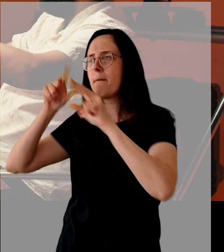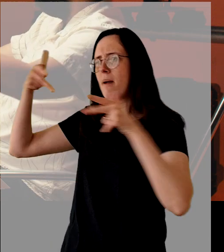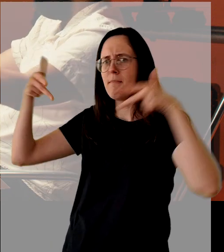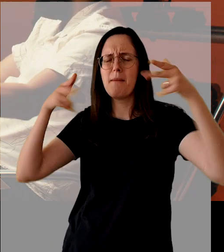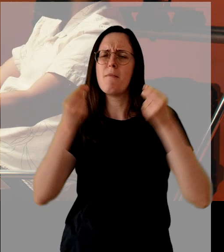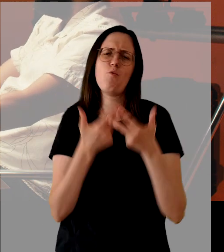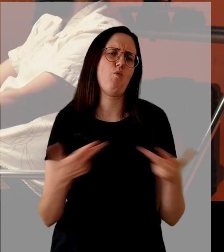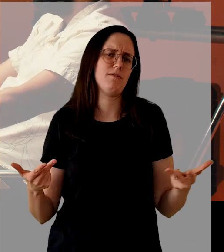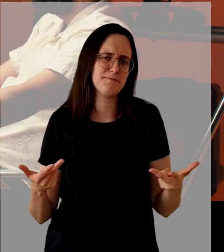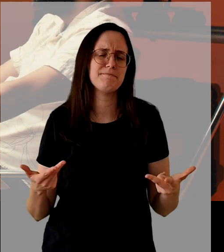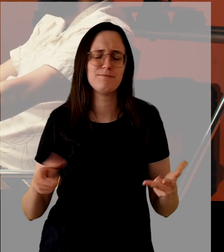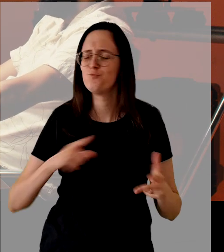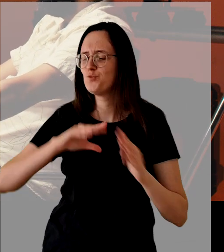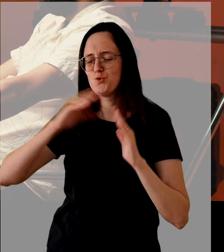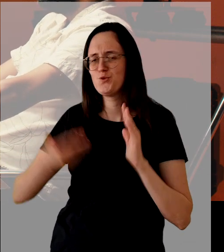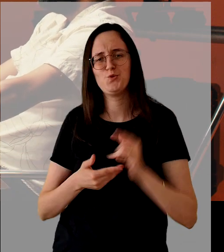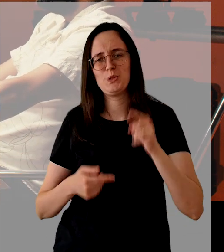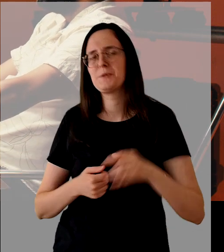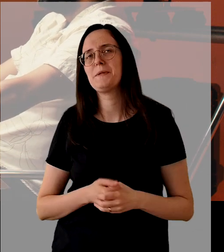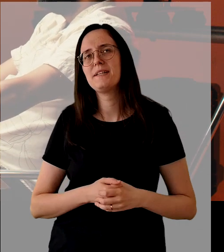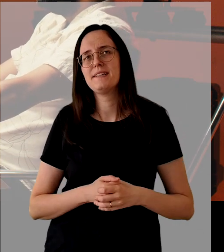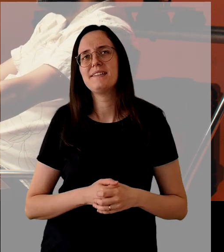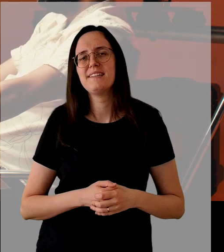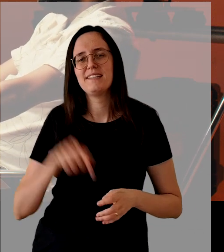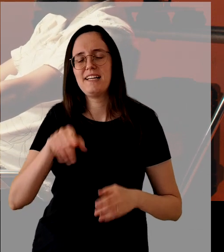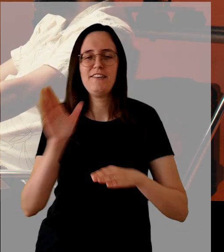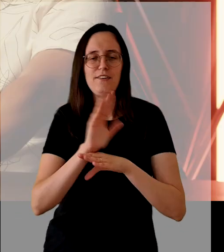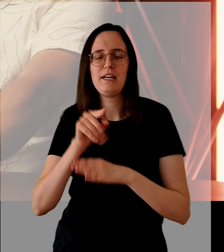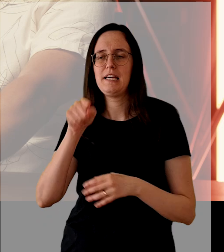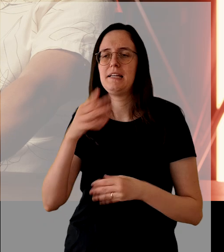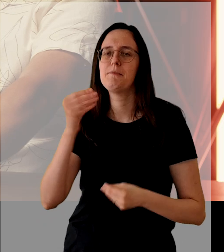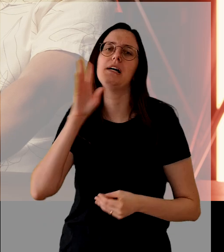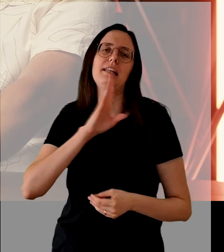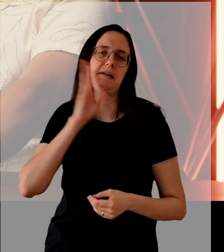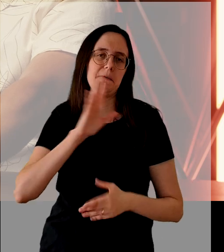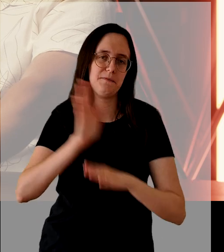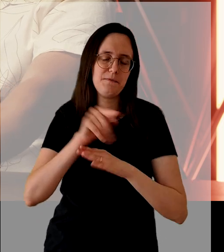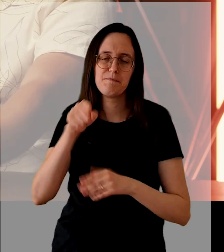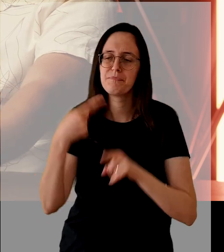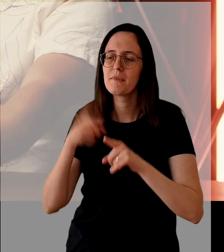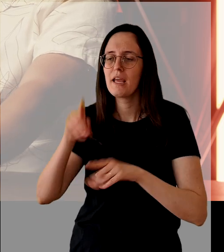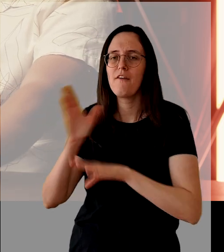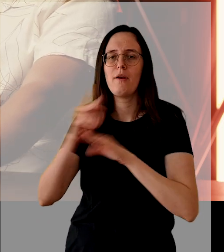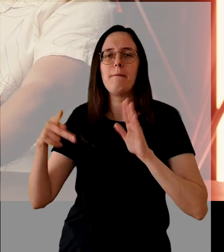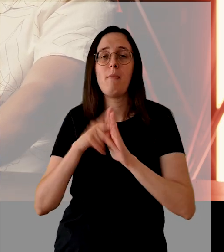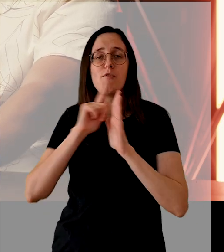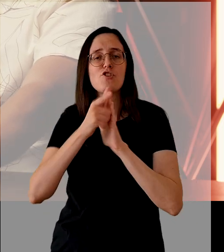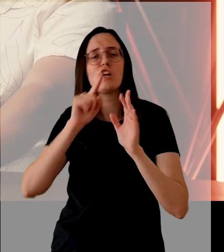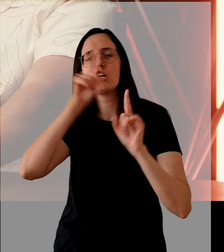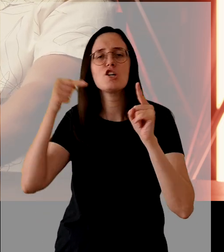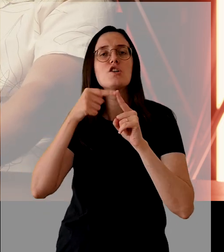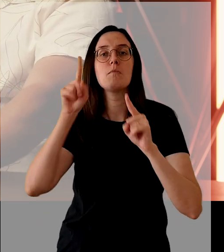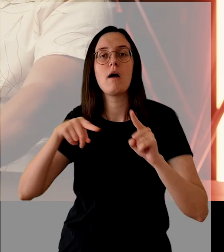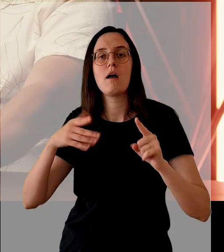cara, tinha de tudo ali no filme. Foi muito legal de fazer esse filme, porque é um filme de gênero, né? Um filme de